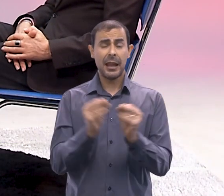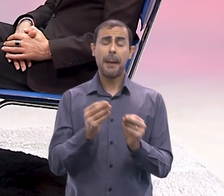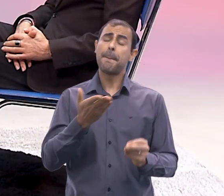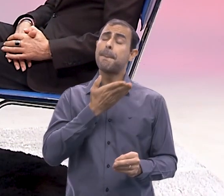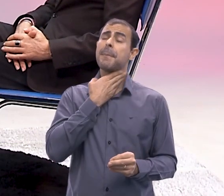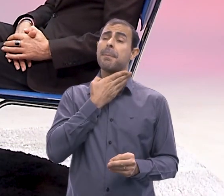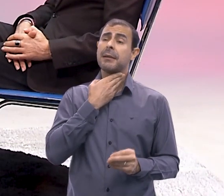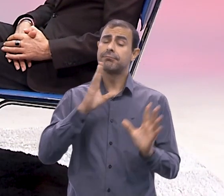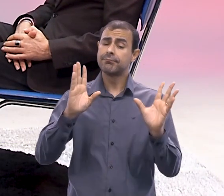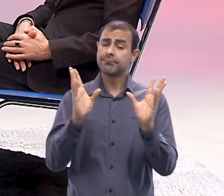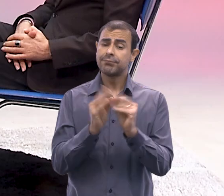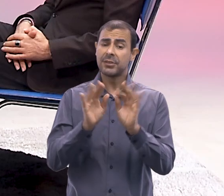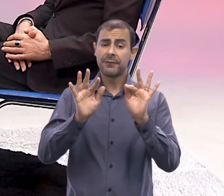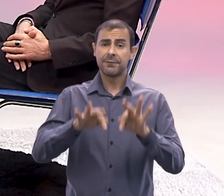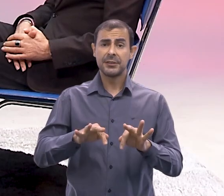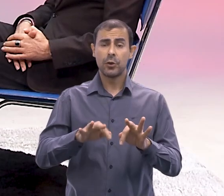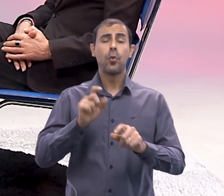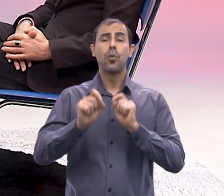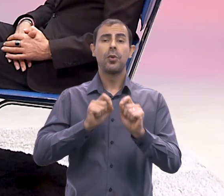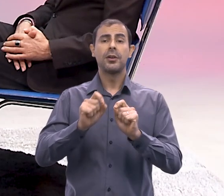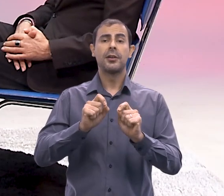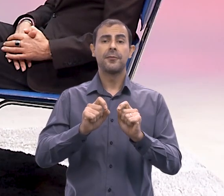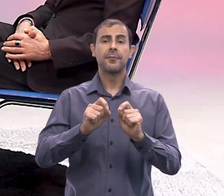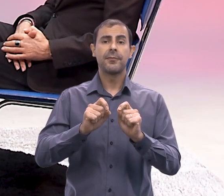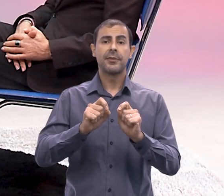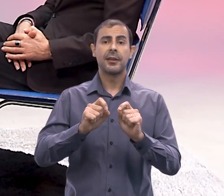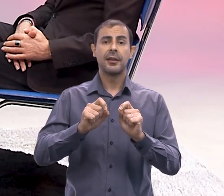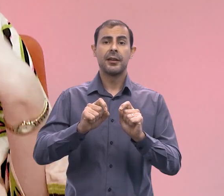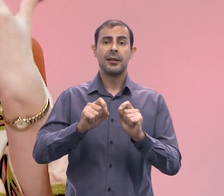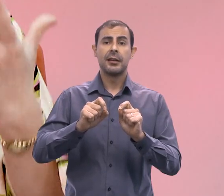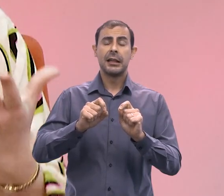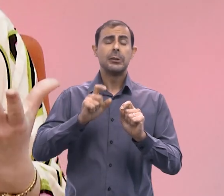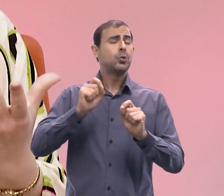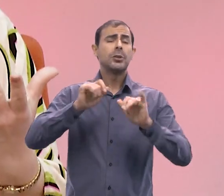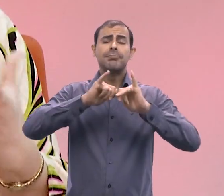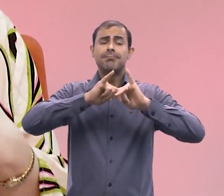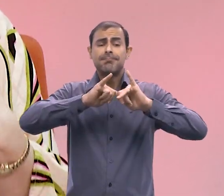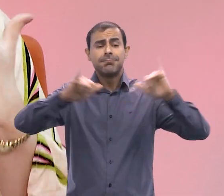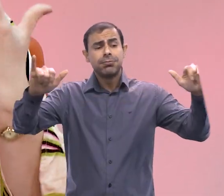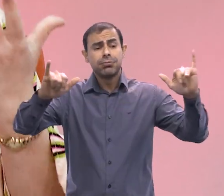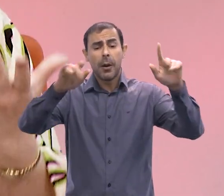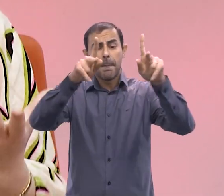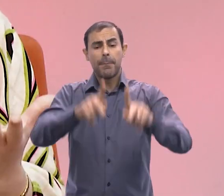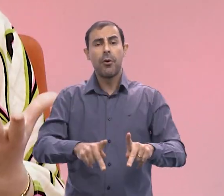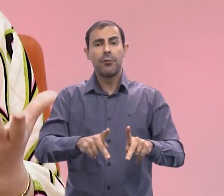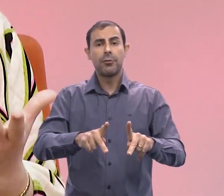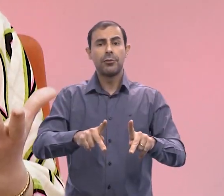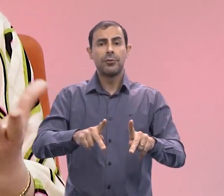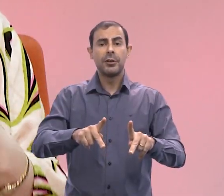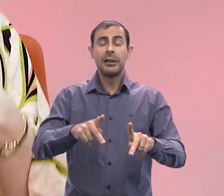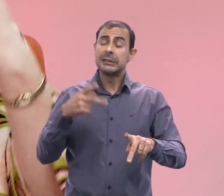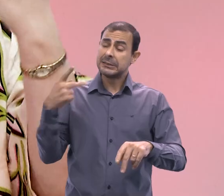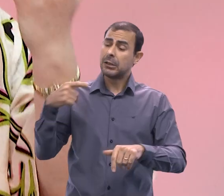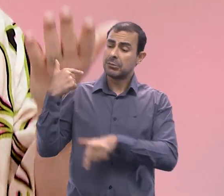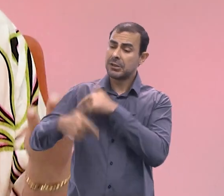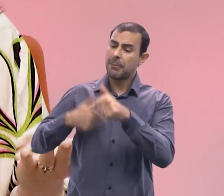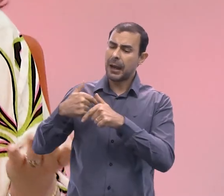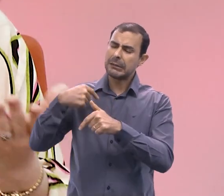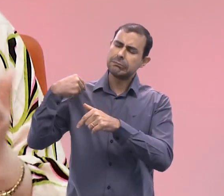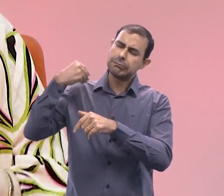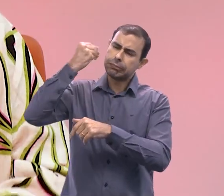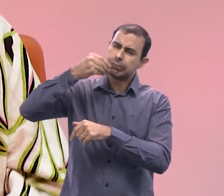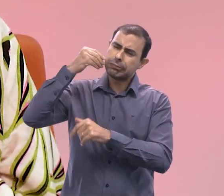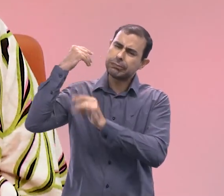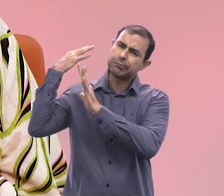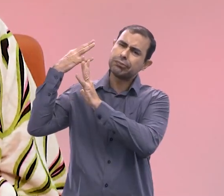bate-papo, que é bem rápido, em relação a essa mensagem, né? O que deixar para a população em relação a todo o seu